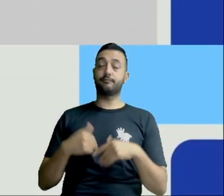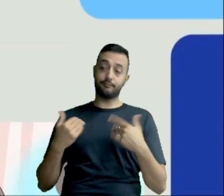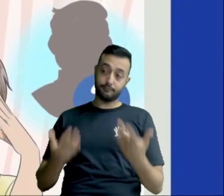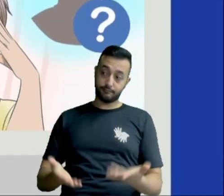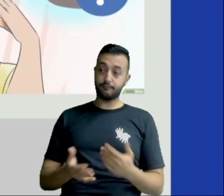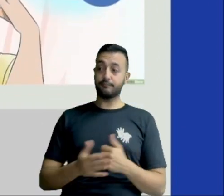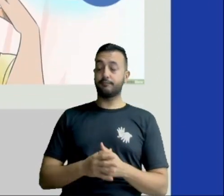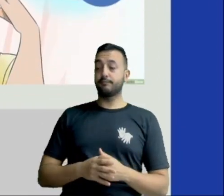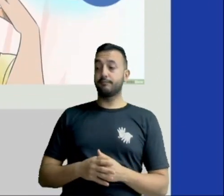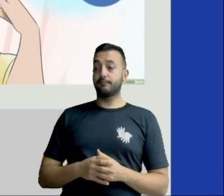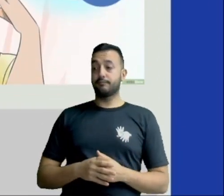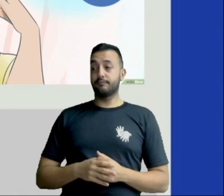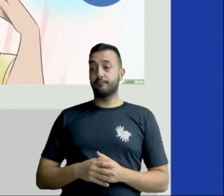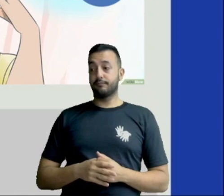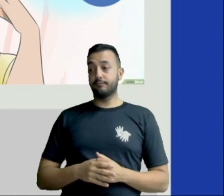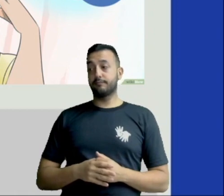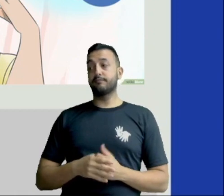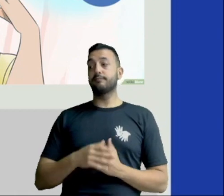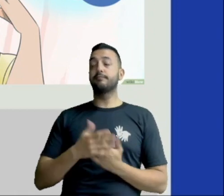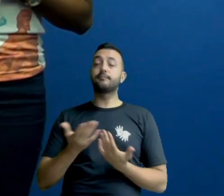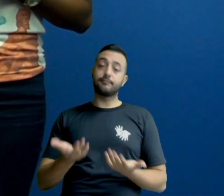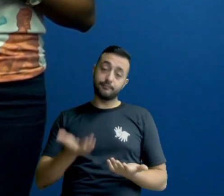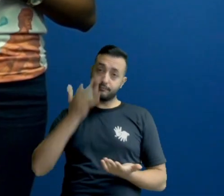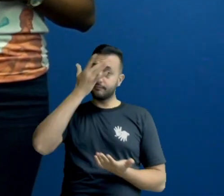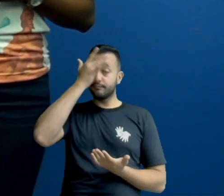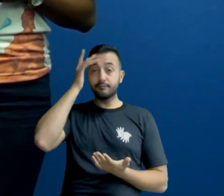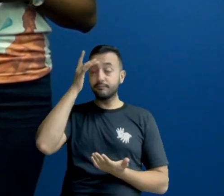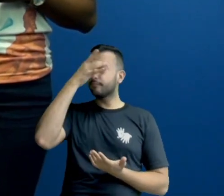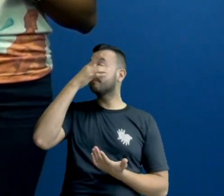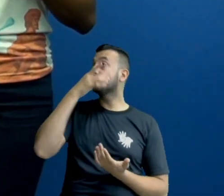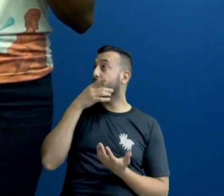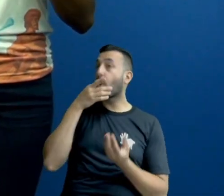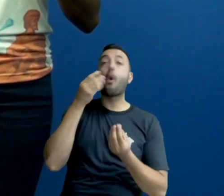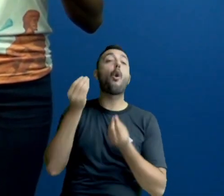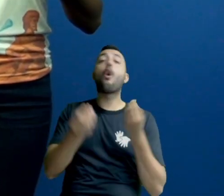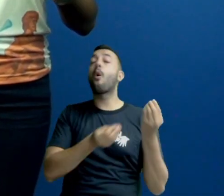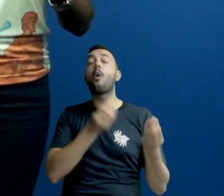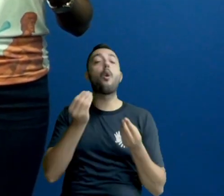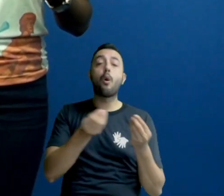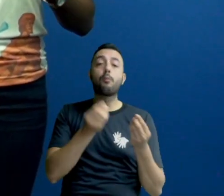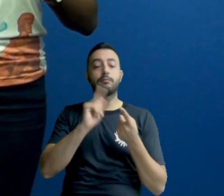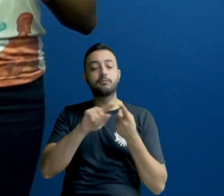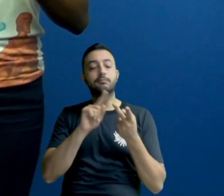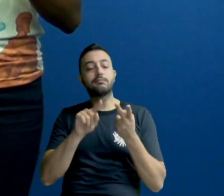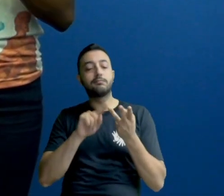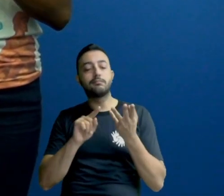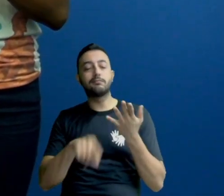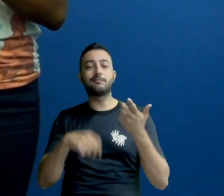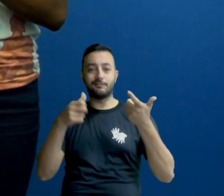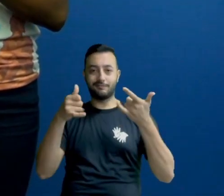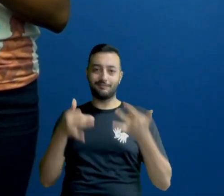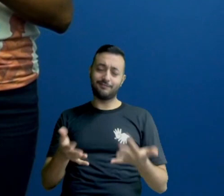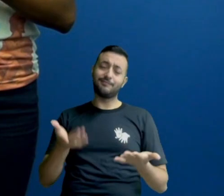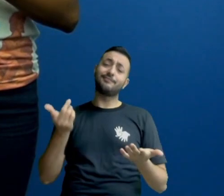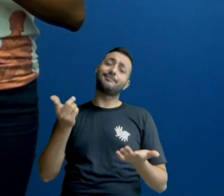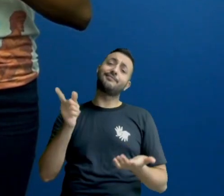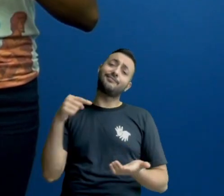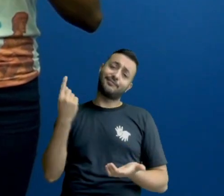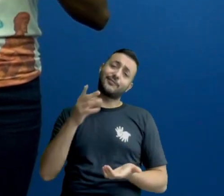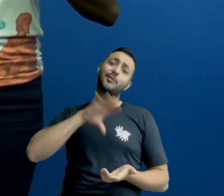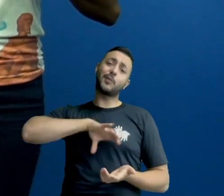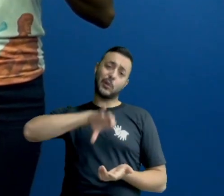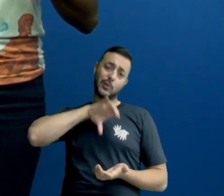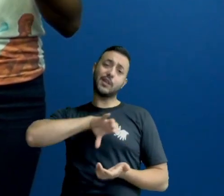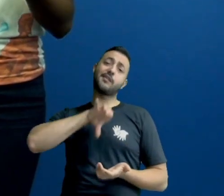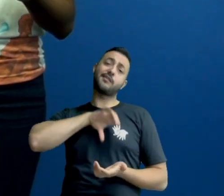Bom, como descrever as pessoas? Você já deve se perguntar, porque na nossa língua portuguesa